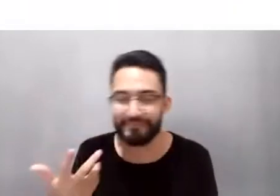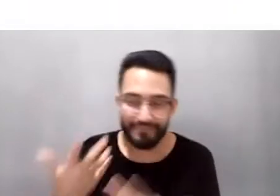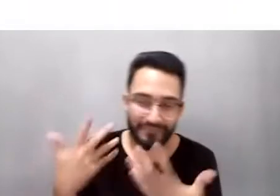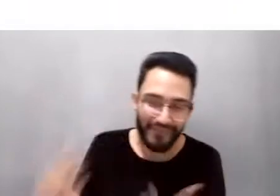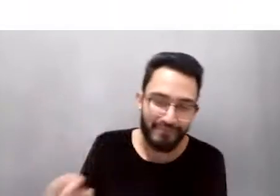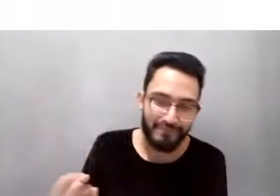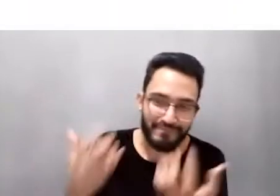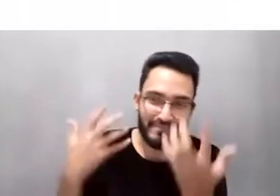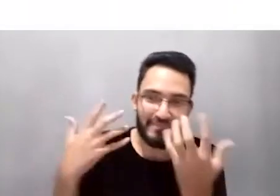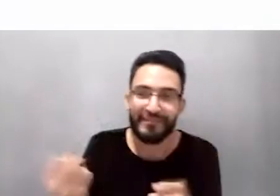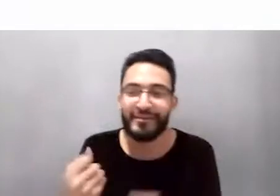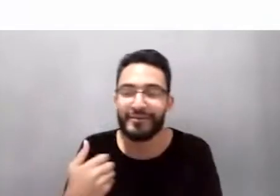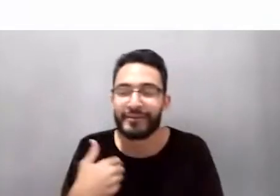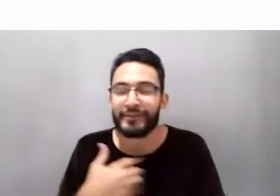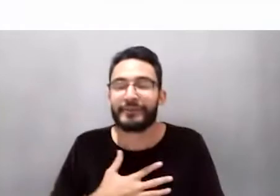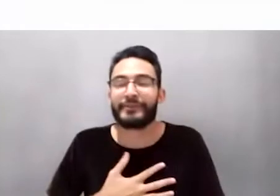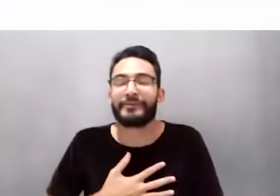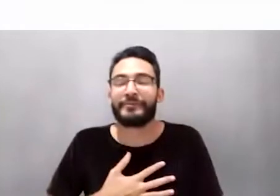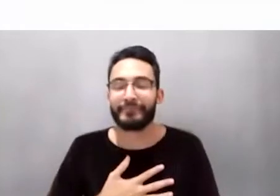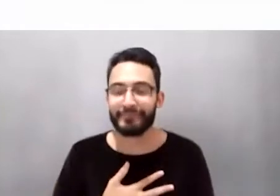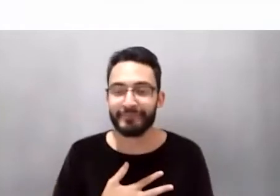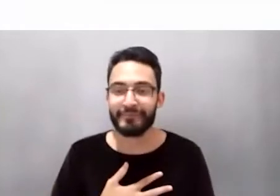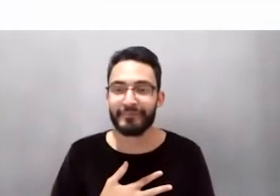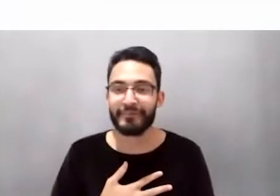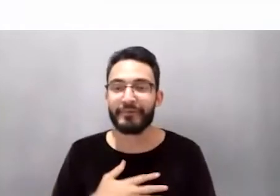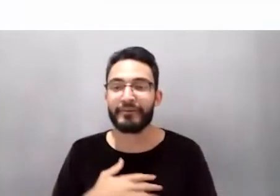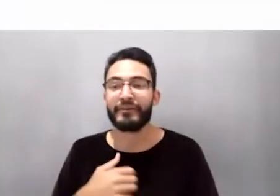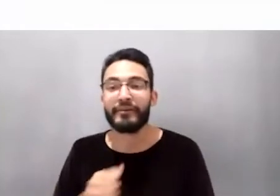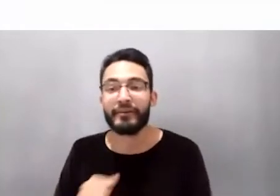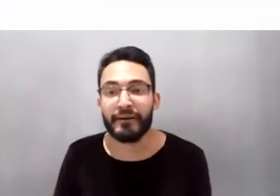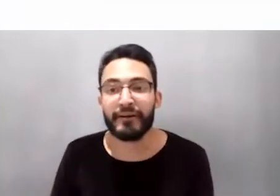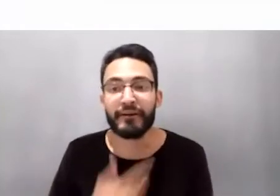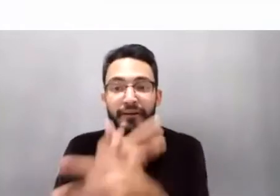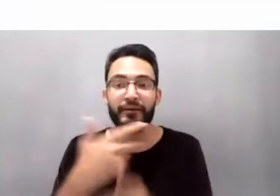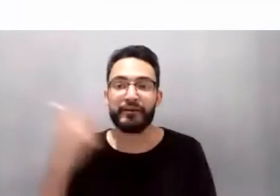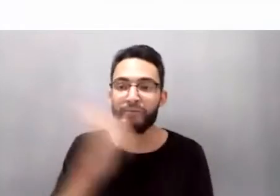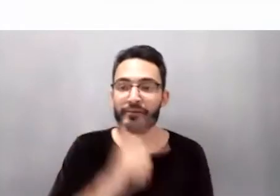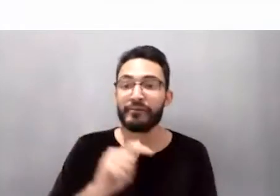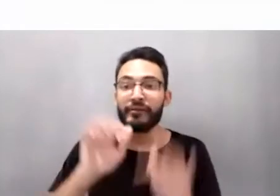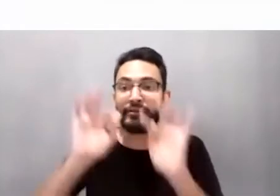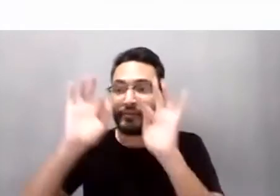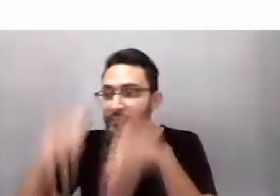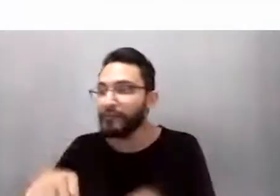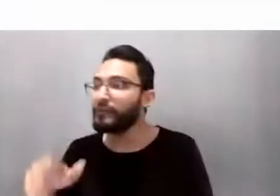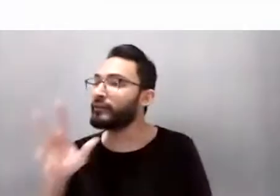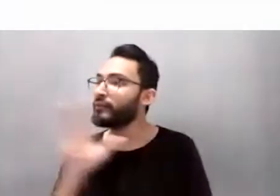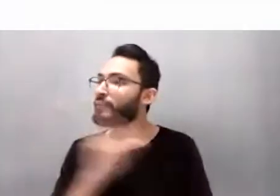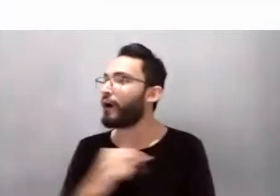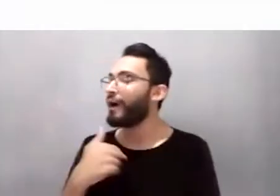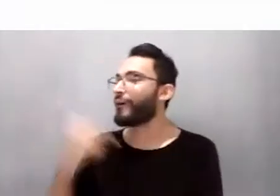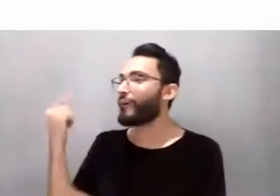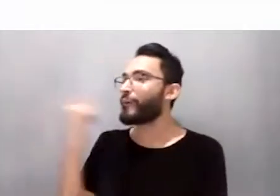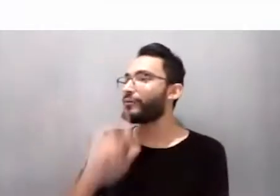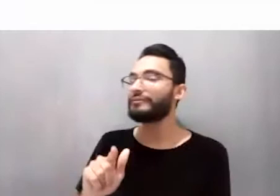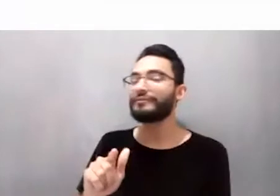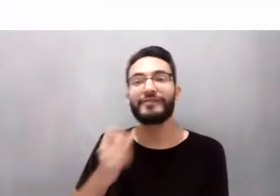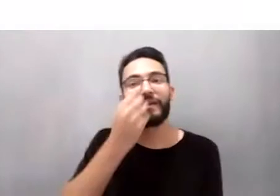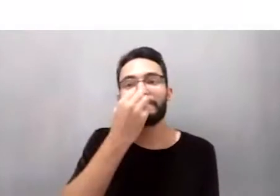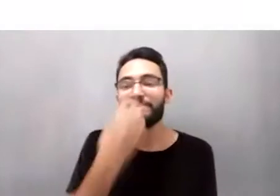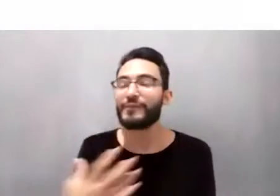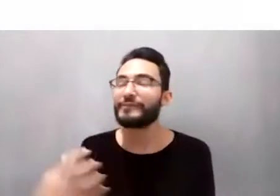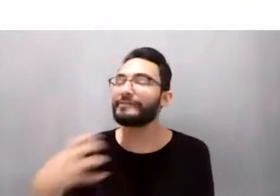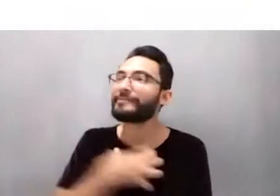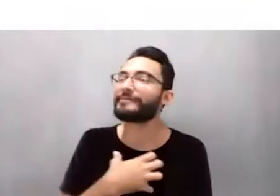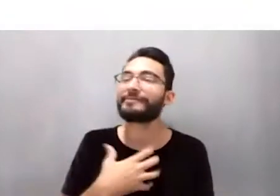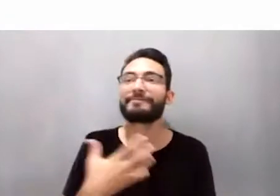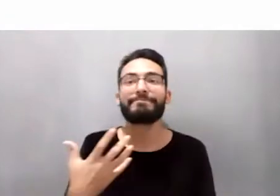Então, respirei fundo e liguei. Gente, na hora que acabou, eu falei assim, gente, eu consegui. E foi tão bom assim, acho que é a primeira